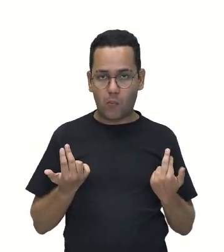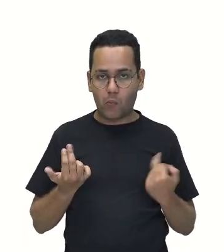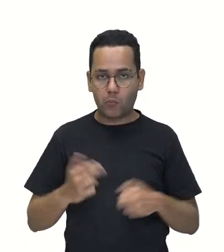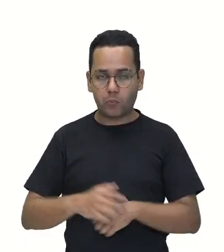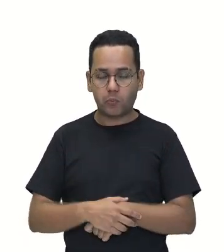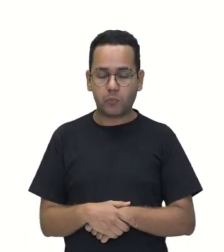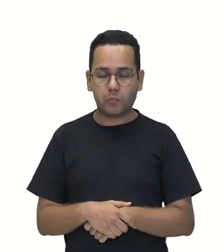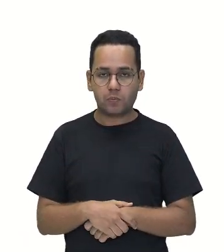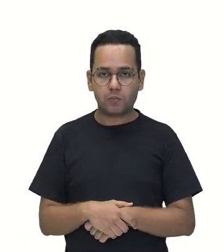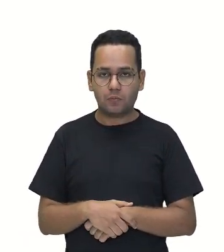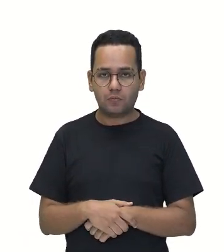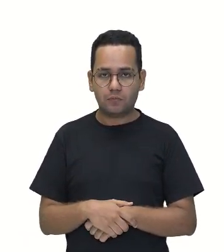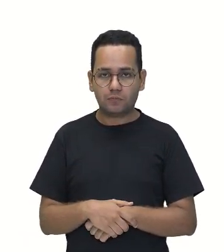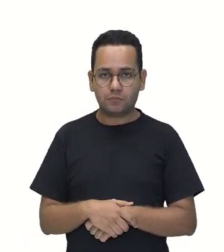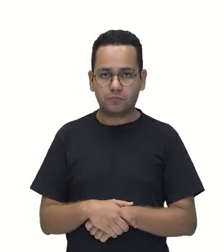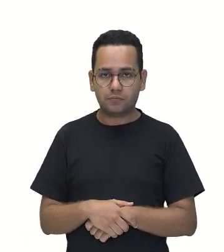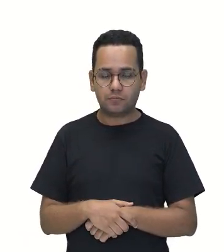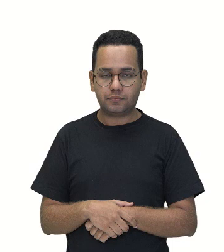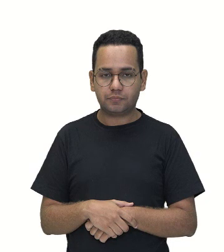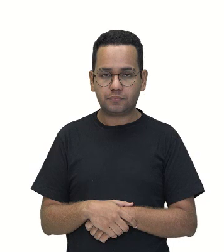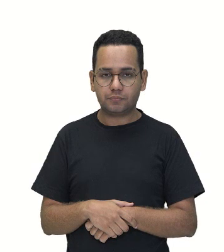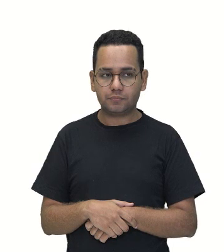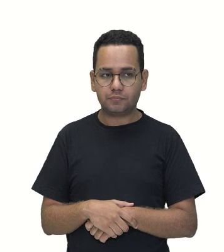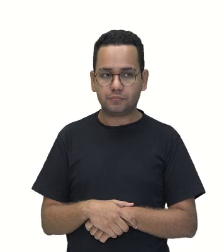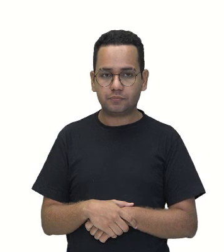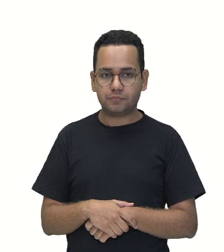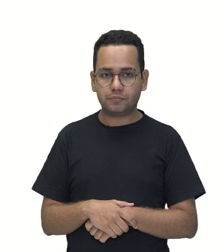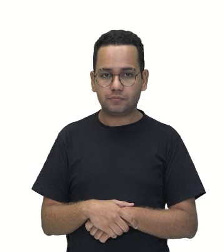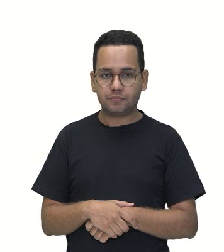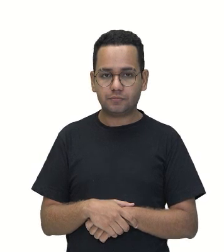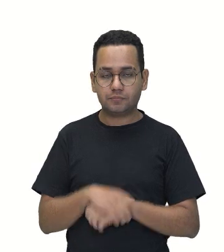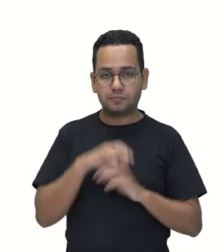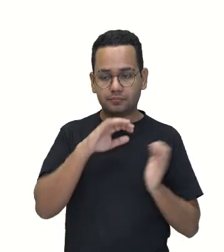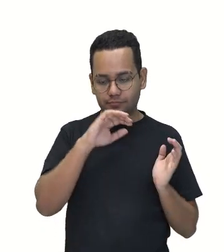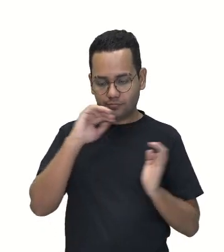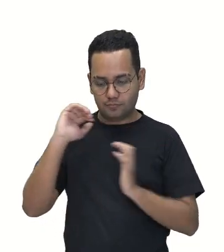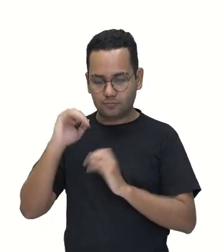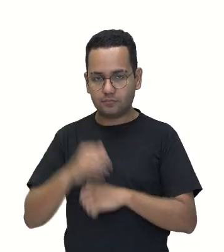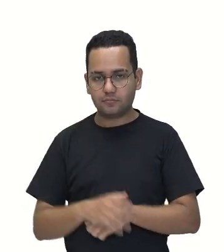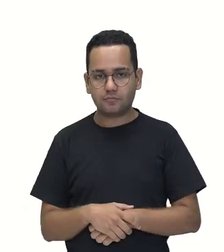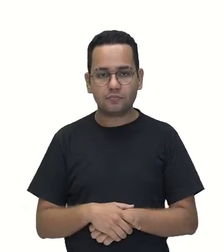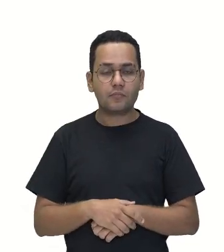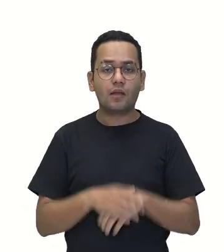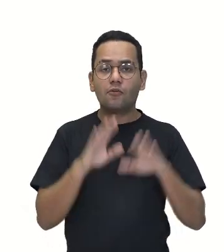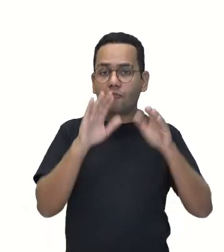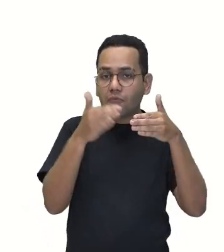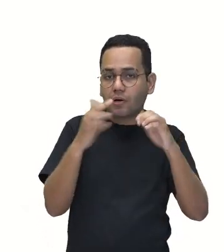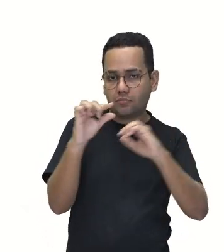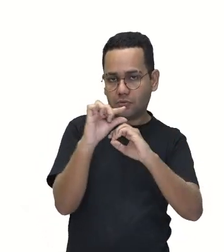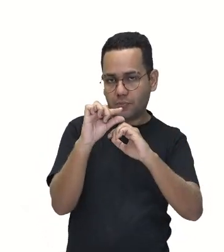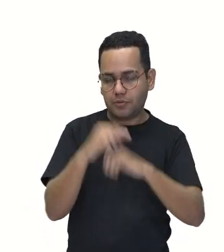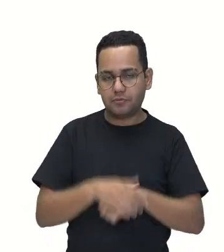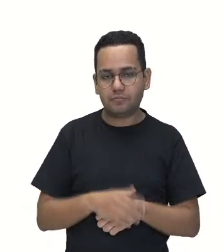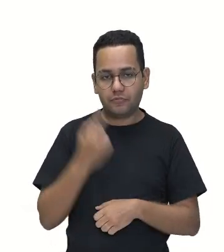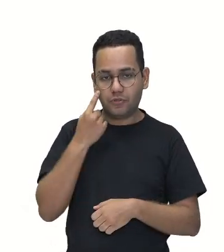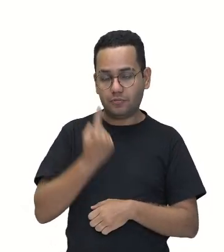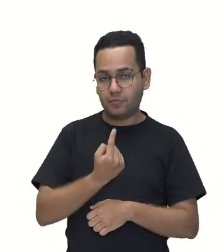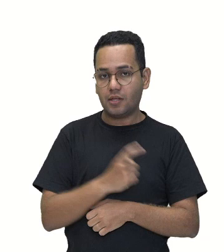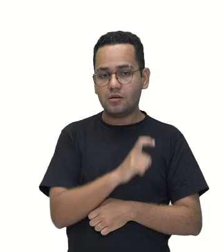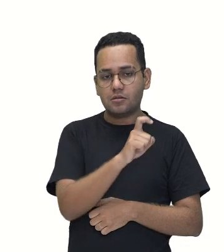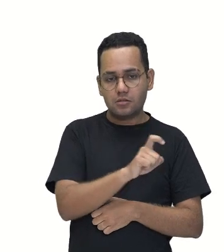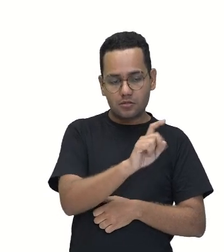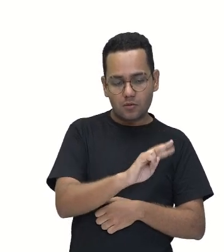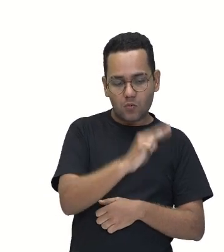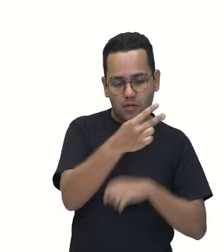então agora eu vou trabalhar os expoentes então vai ficar x - 9